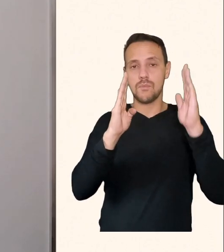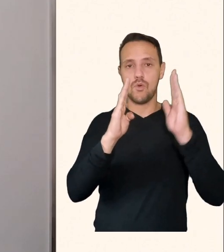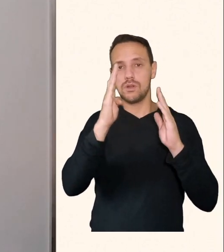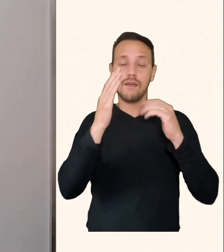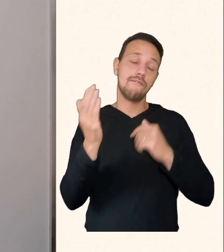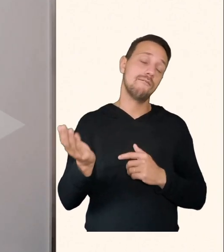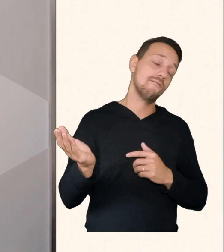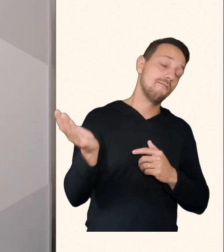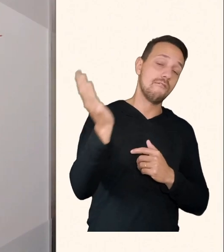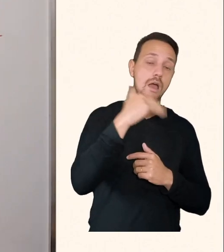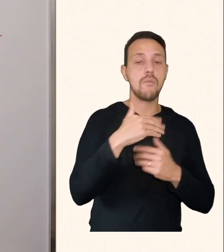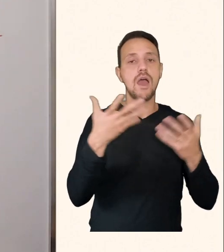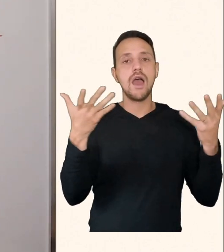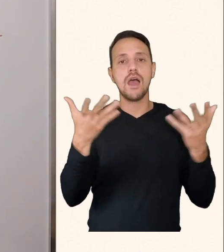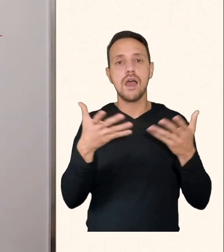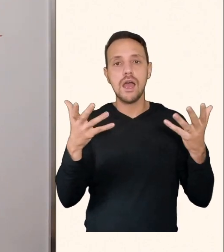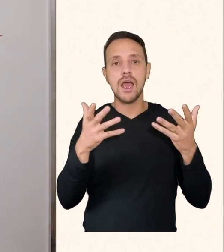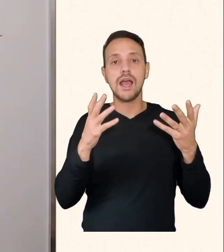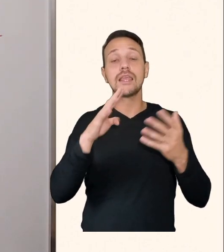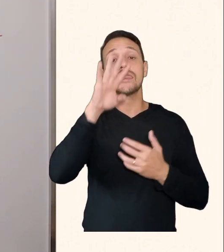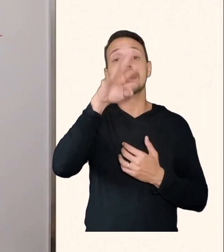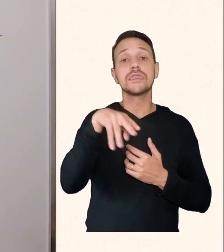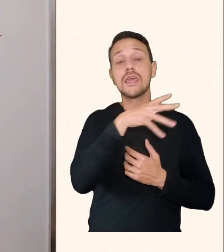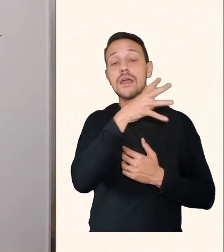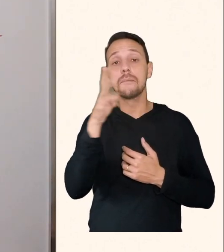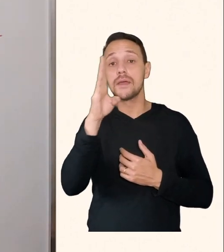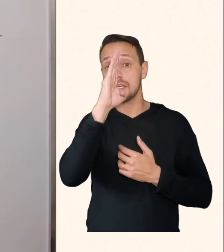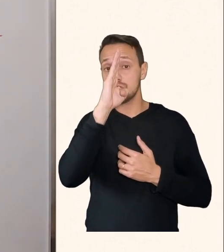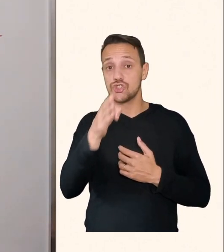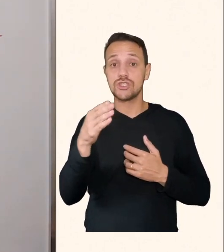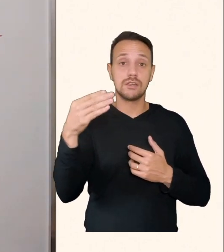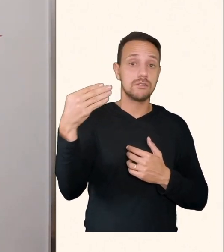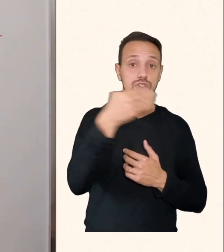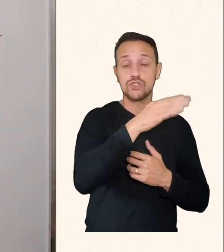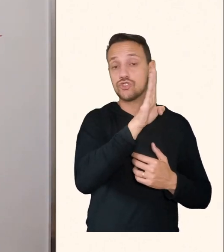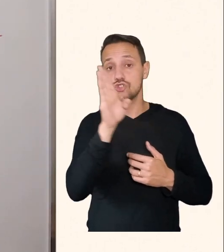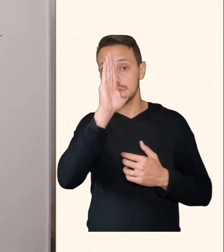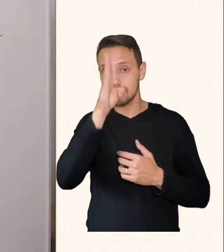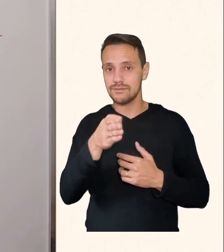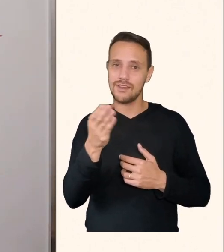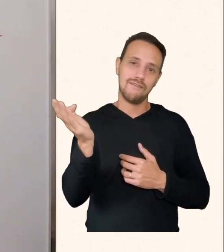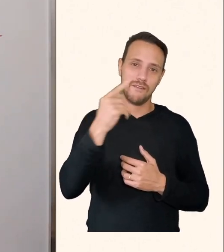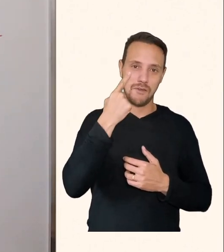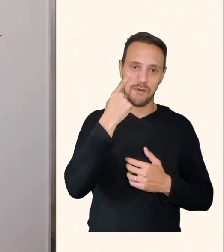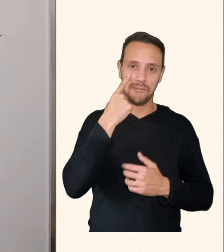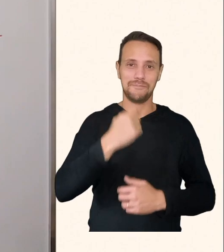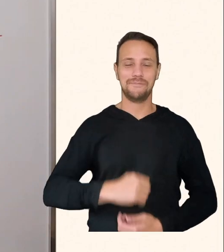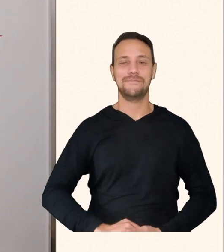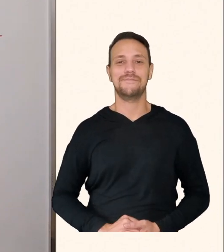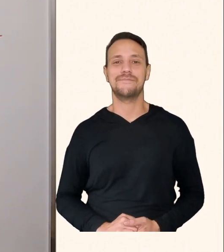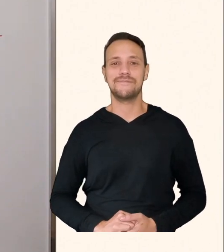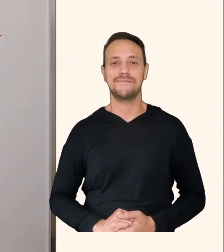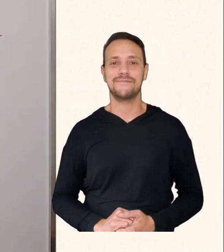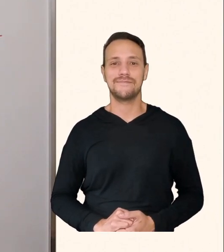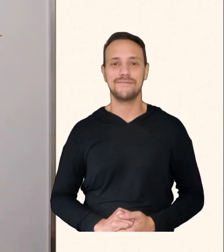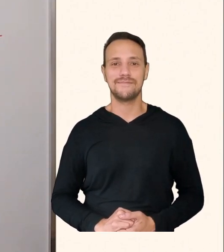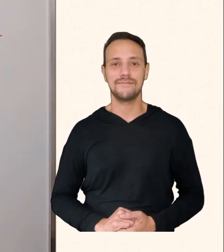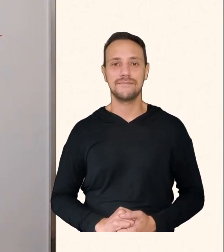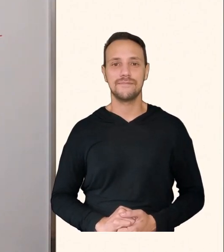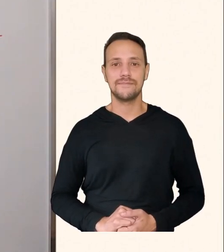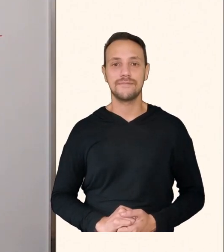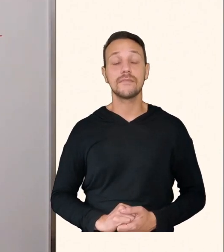lá? Para completar o nosso produto vetorial de